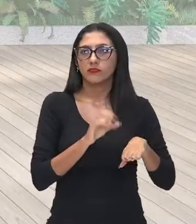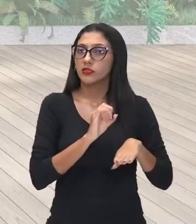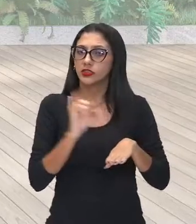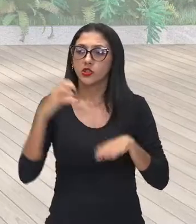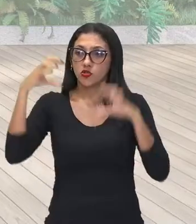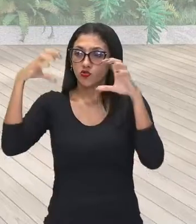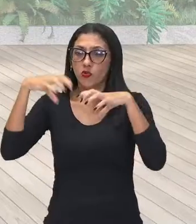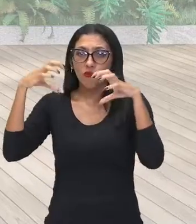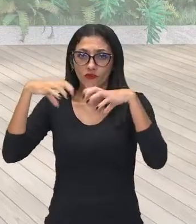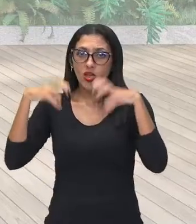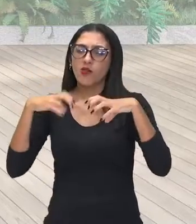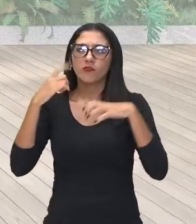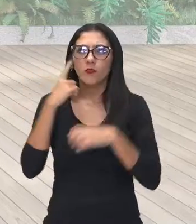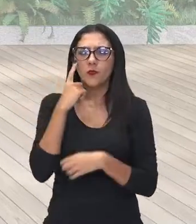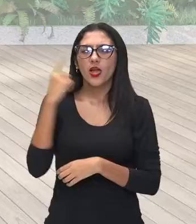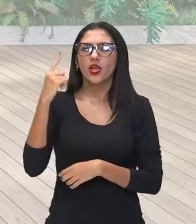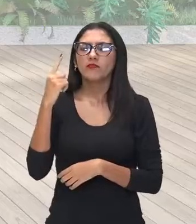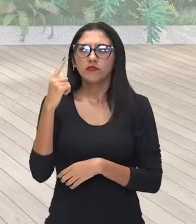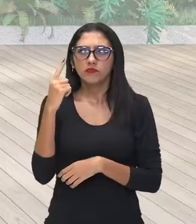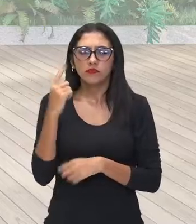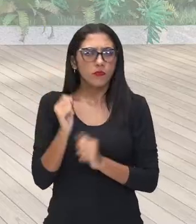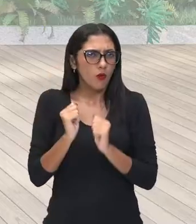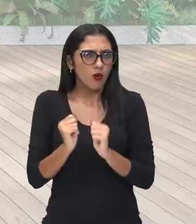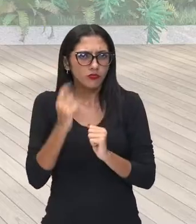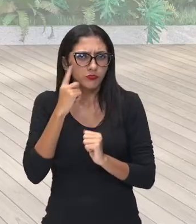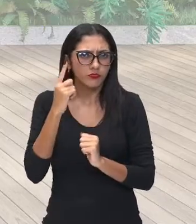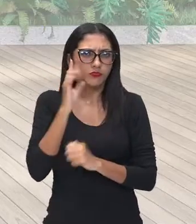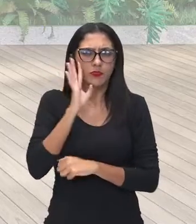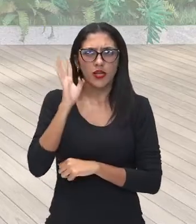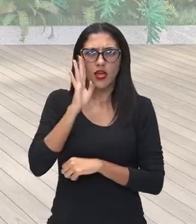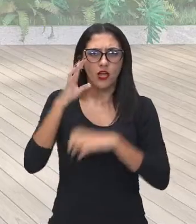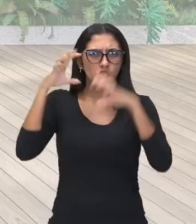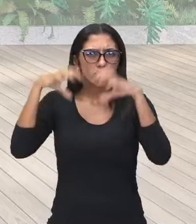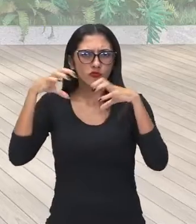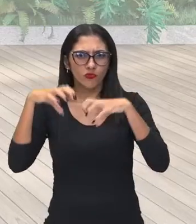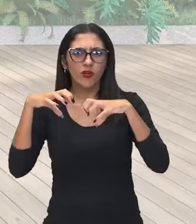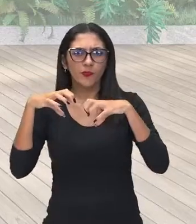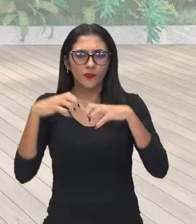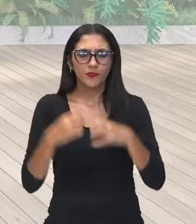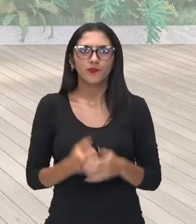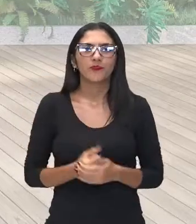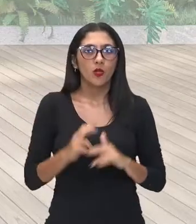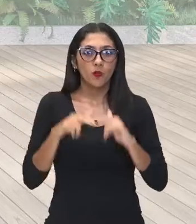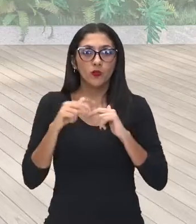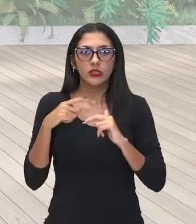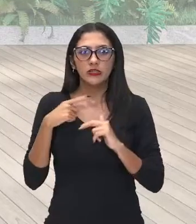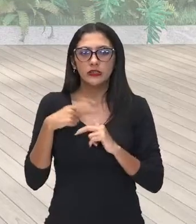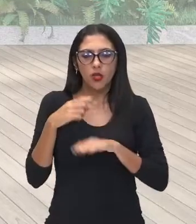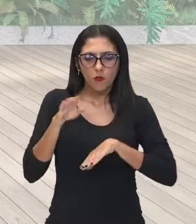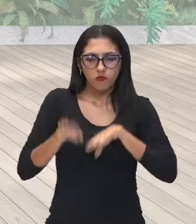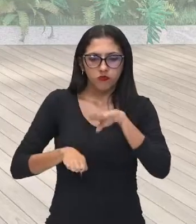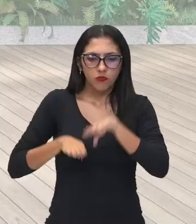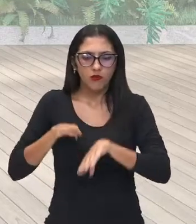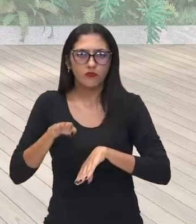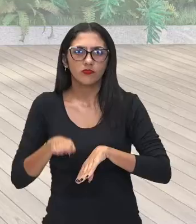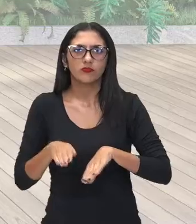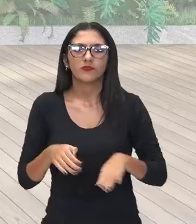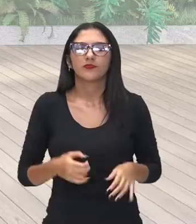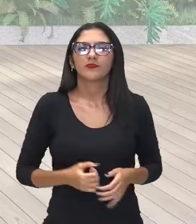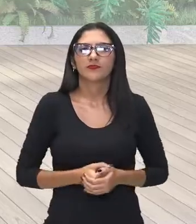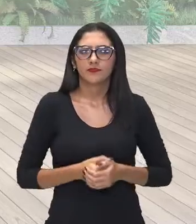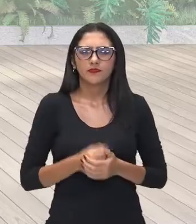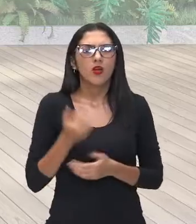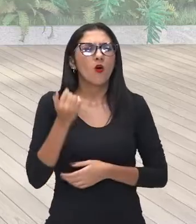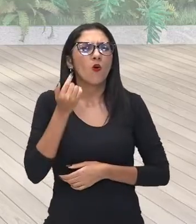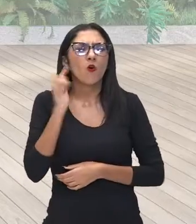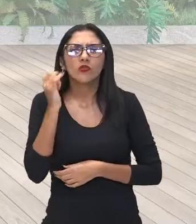que choveu? Posso, né? Por conta das pistas que estão aqui. Outra inferência que eu